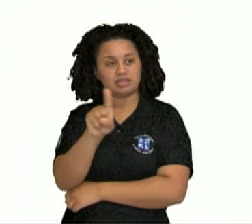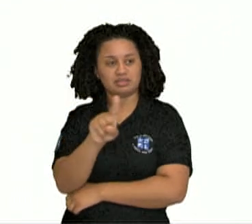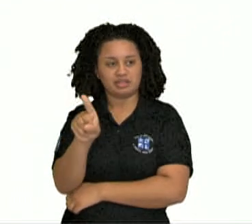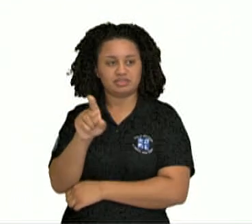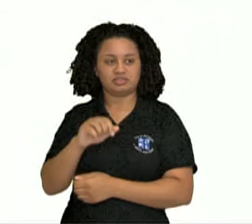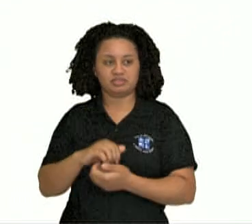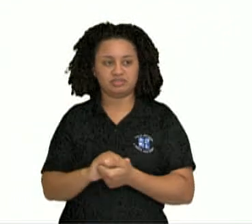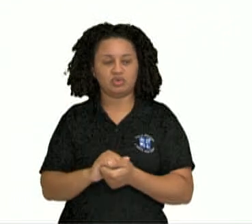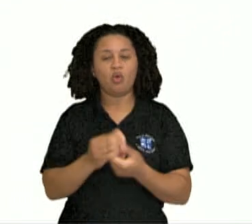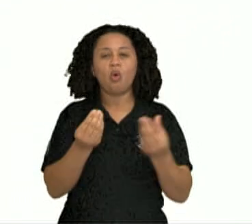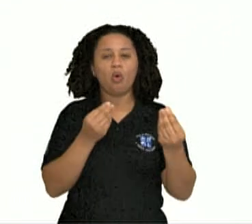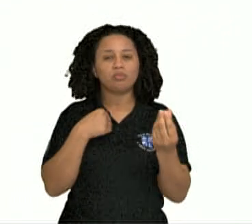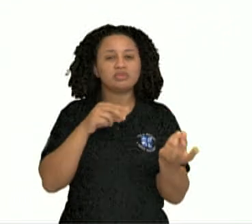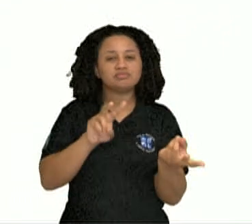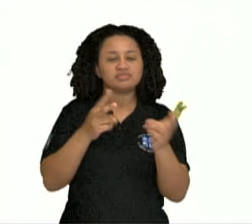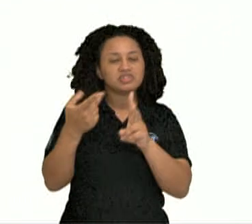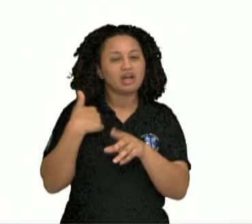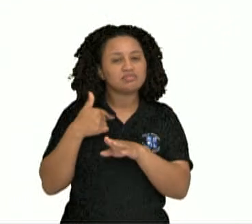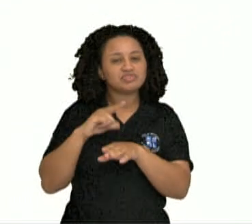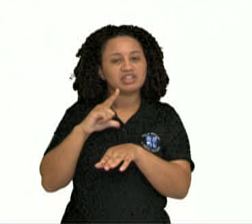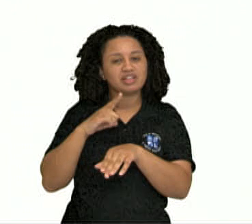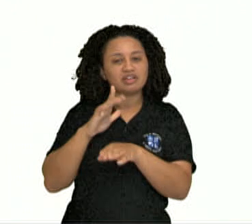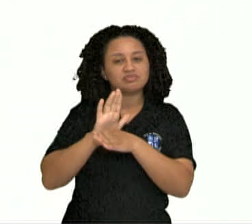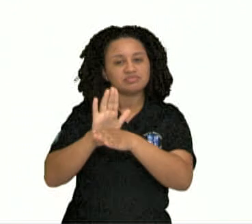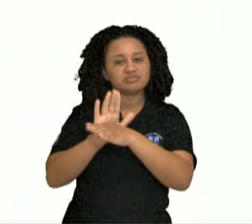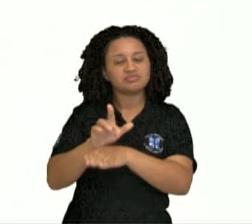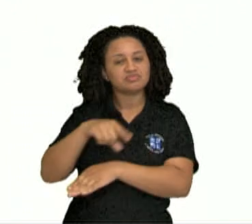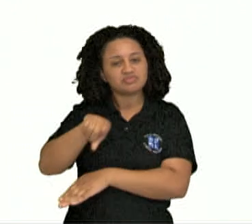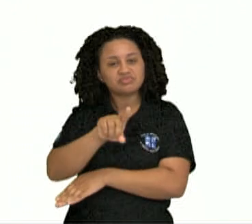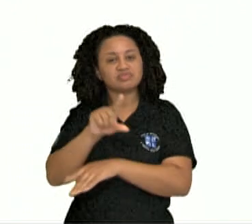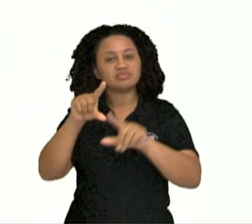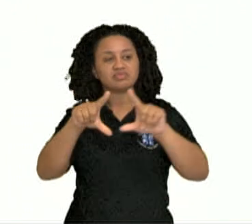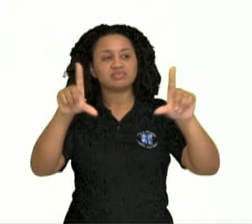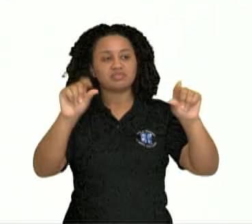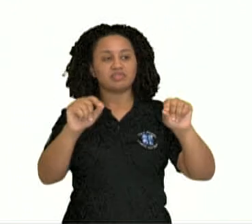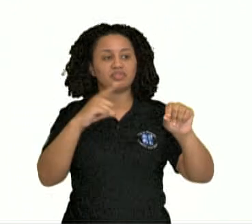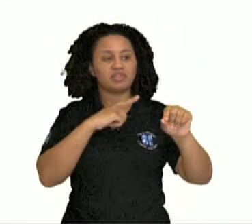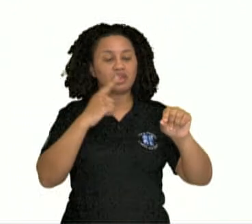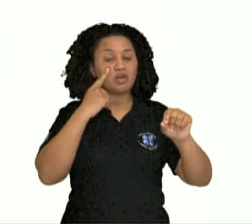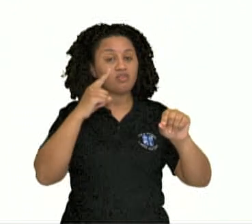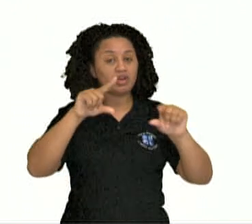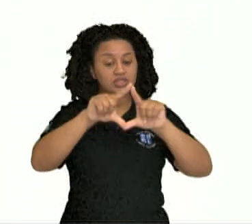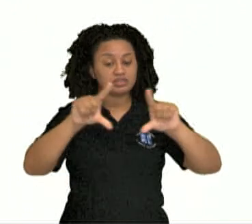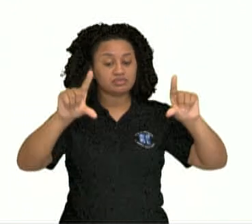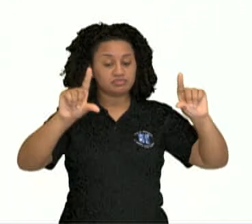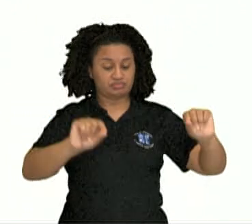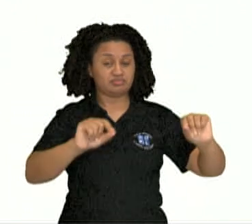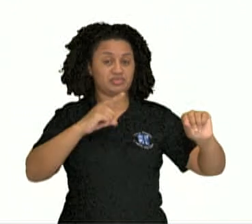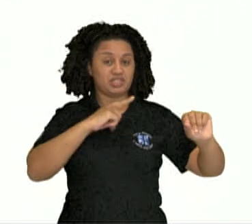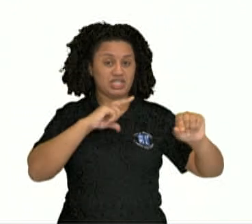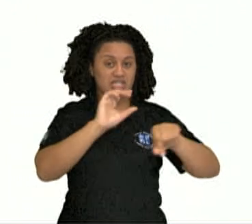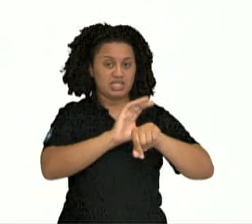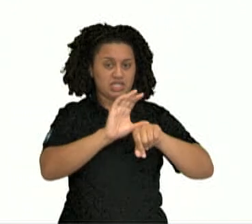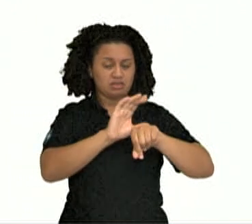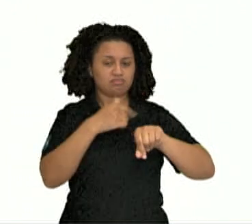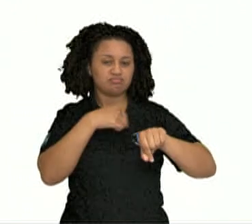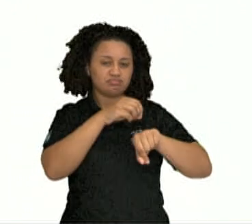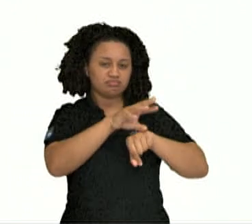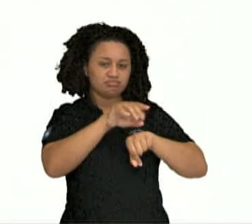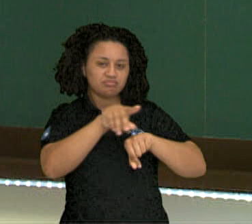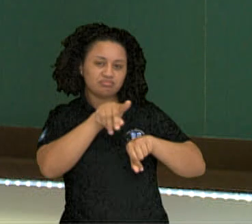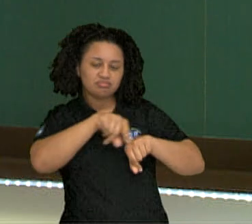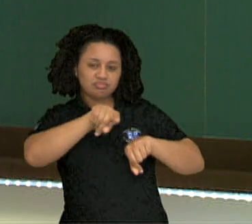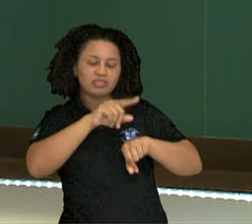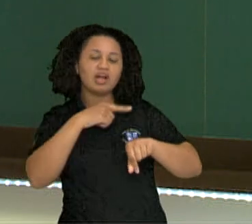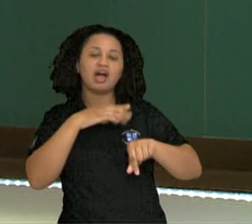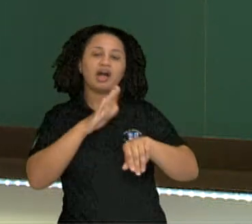no comas. Se o verbo termina em ir, no vivas. Confere aqui, então, ó, essa dica que a professora colocou, no momento